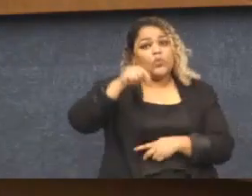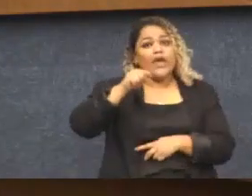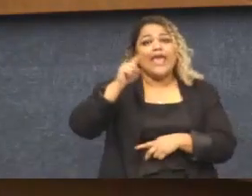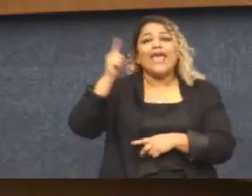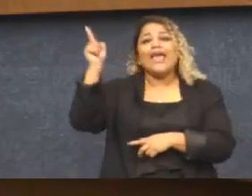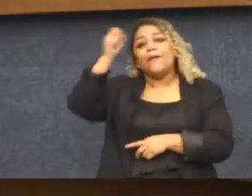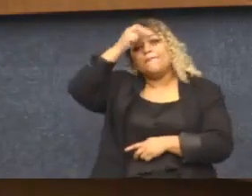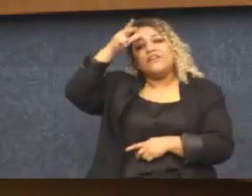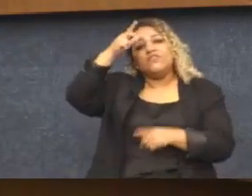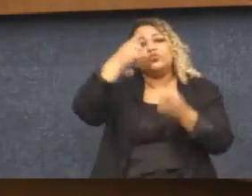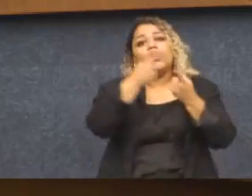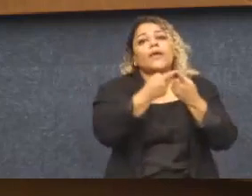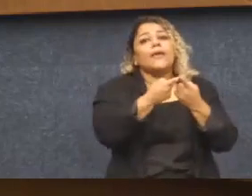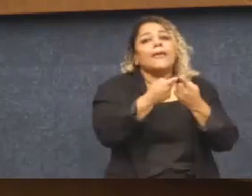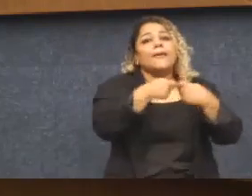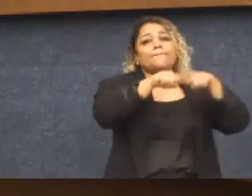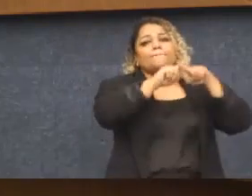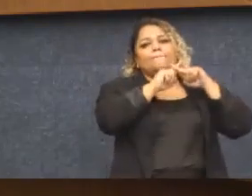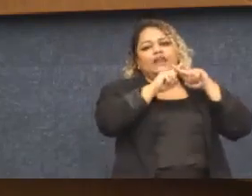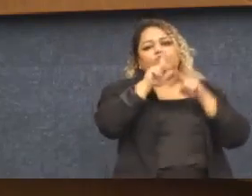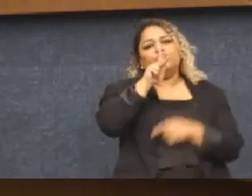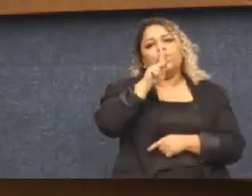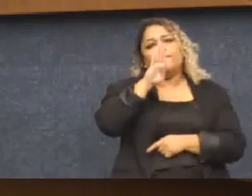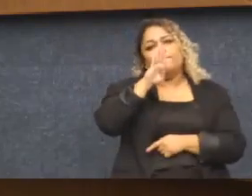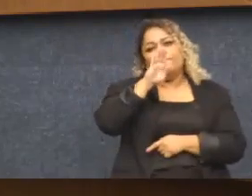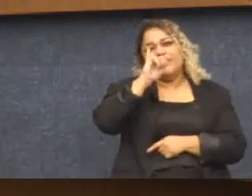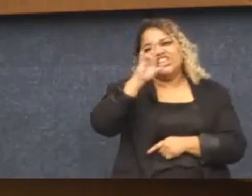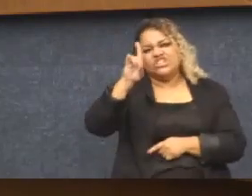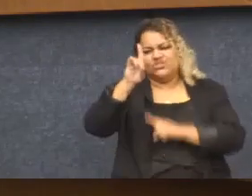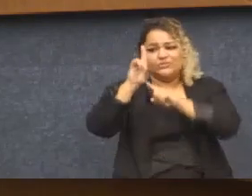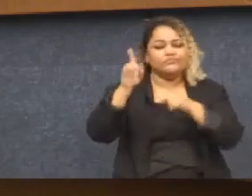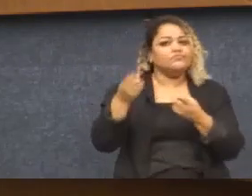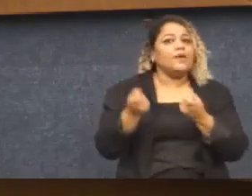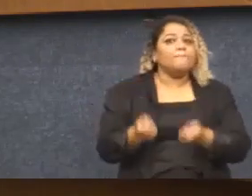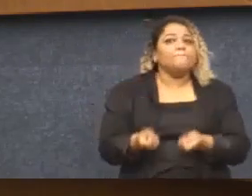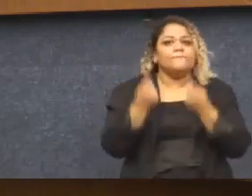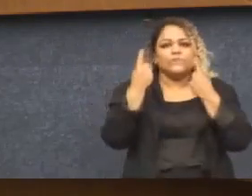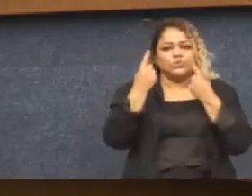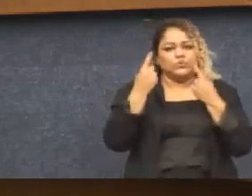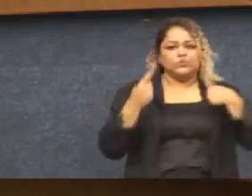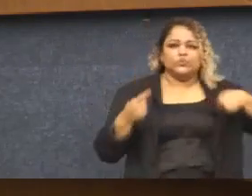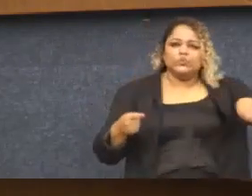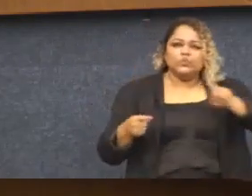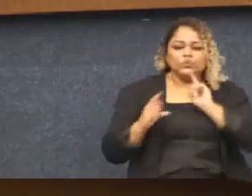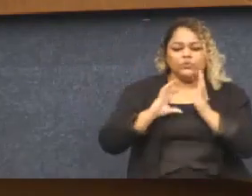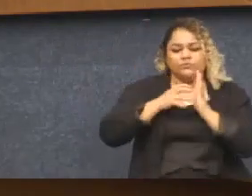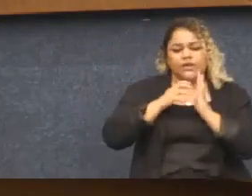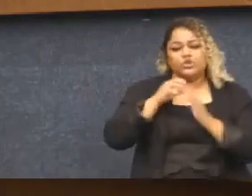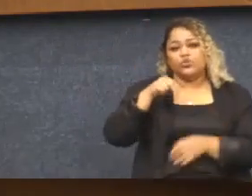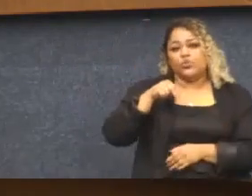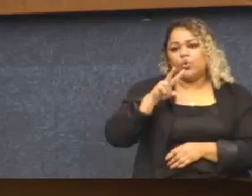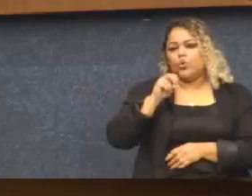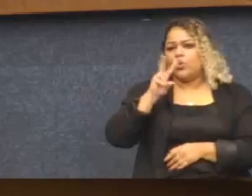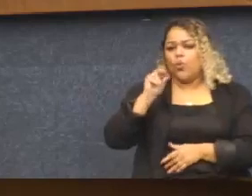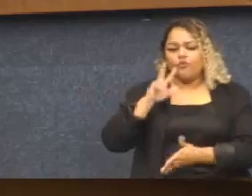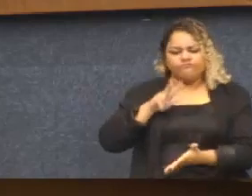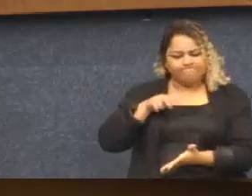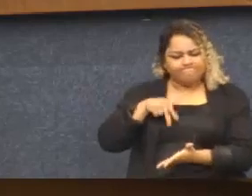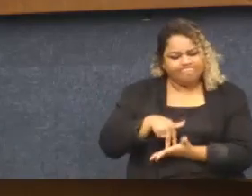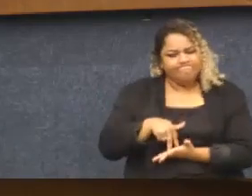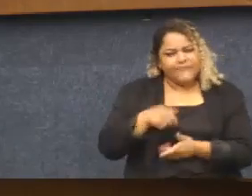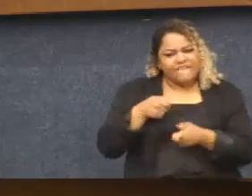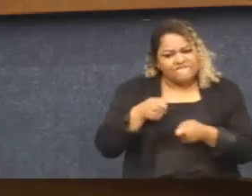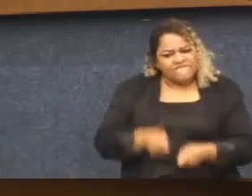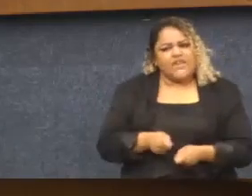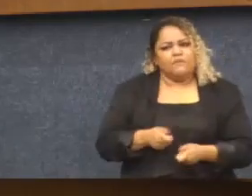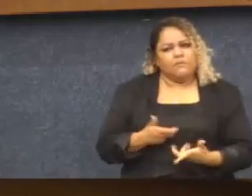ia pedindo para o BIRD é um negócio surreal. Nós, do Partido Novo, nos posicionamos de uma forma muito firme que uma